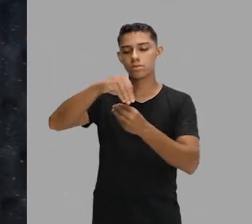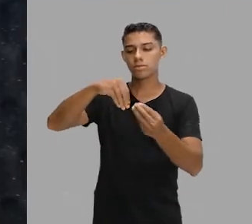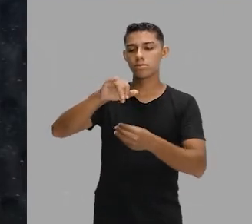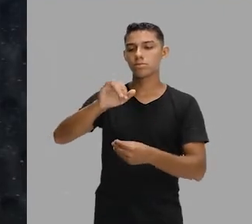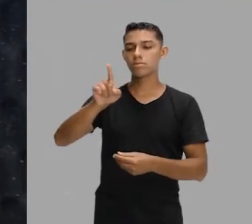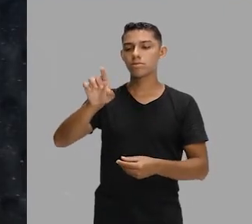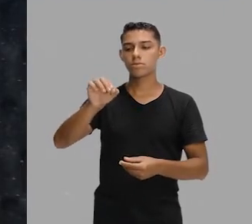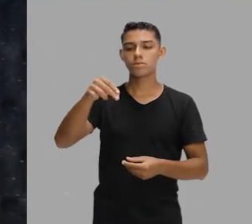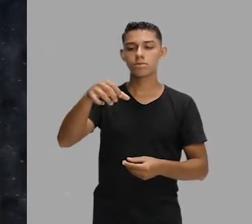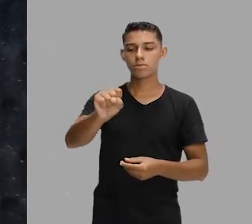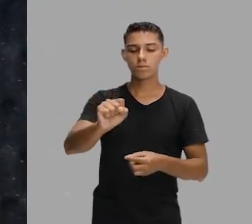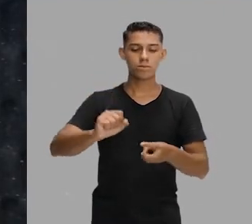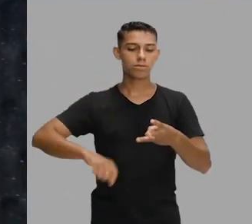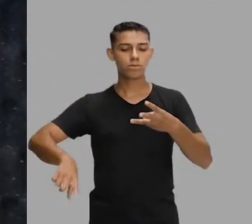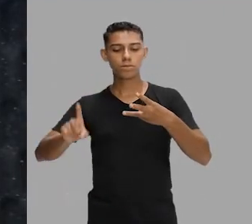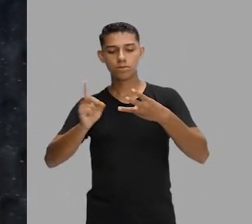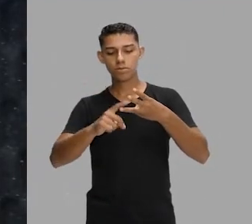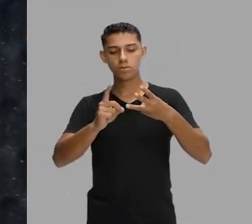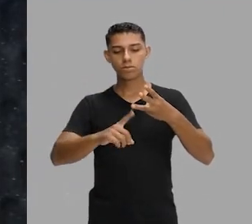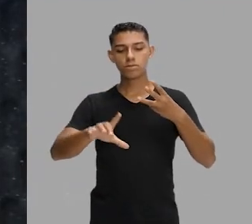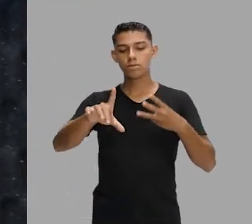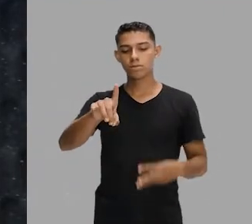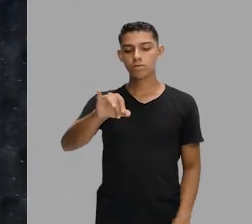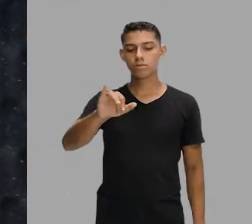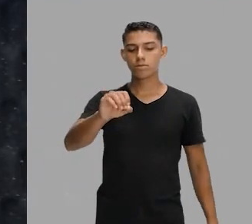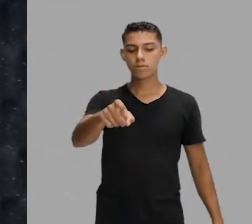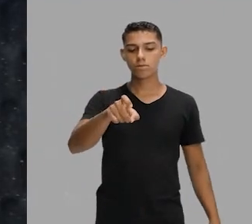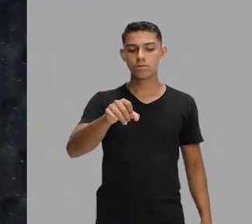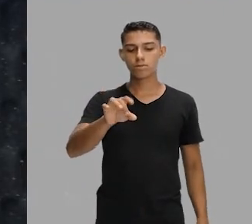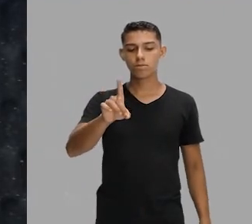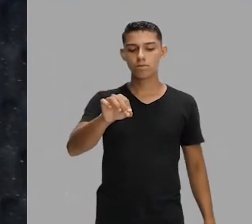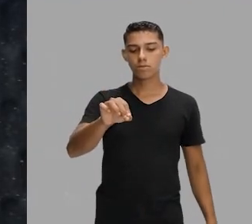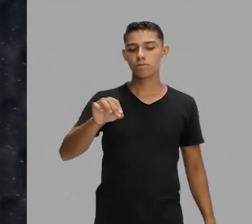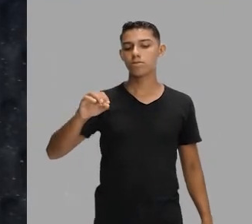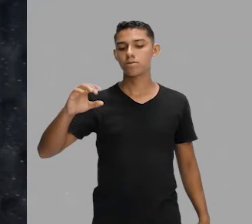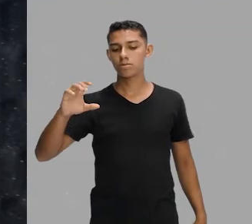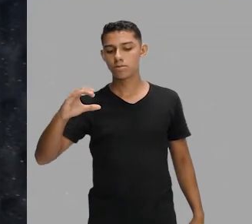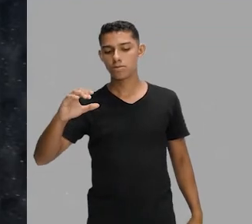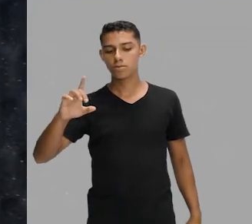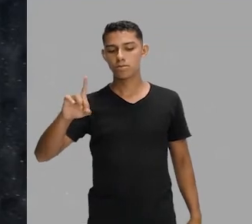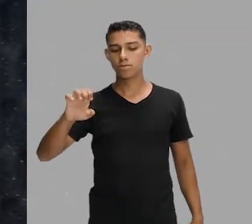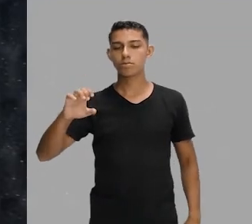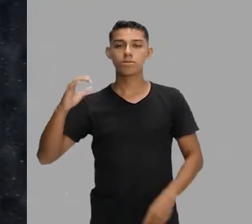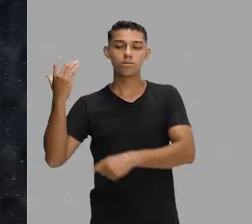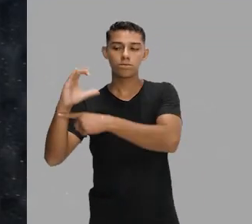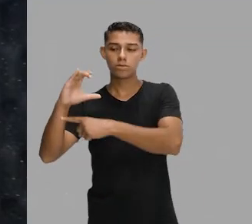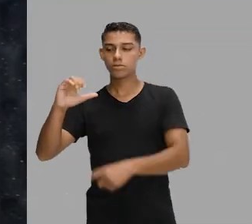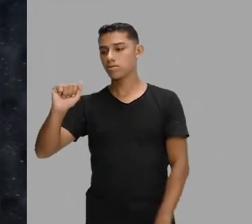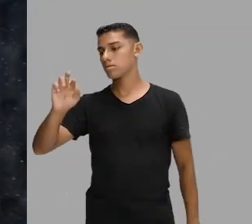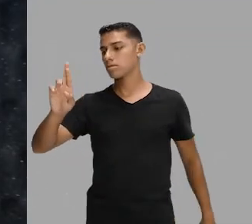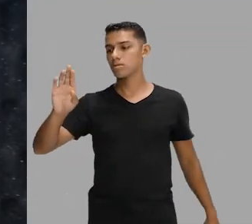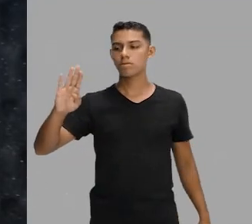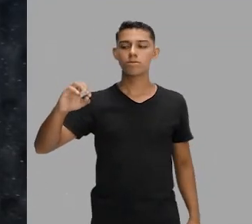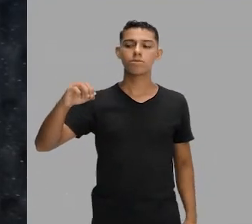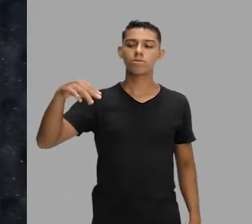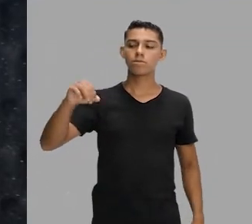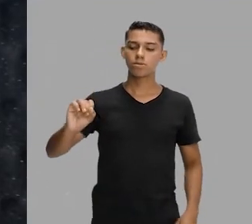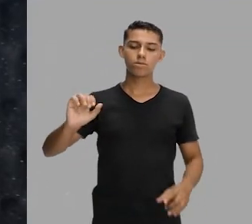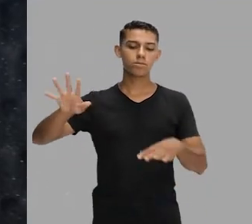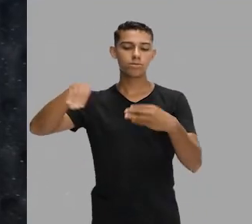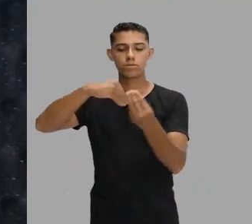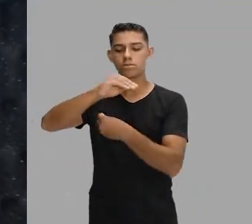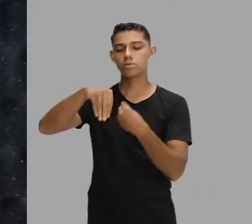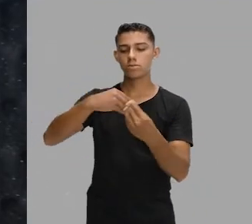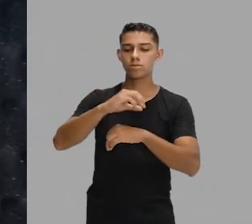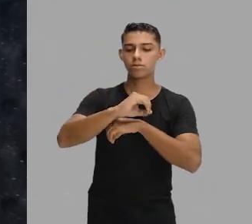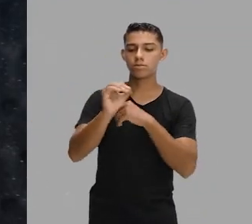certo? E a figura 3 representa o dióxido de carbono. Substâncias moleculares que apresentam